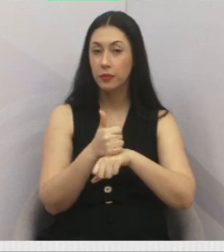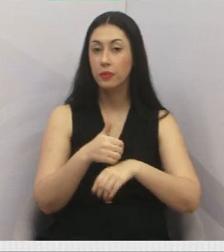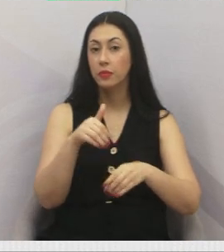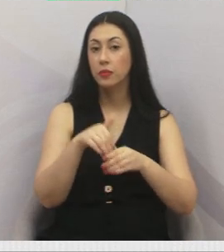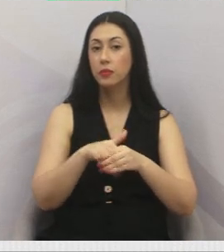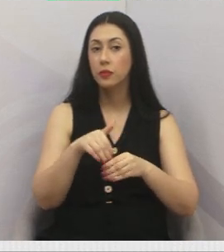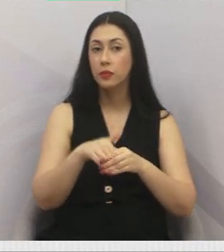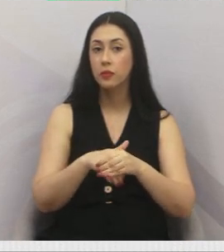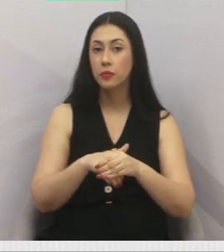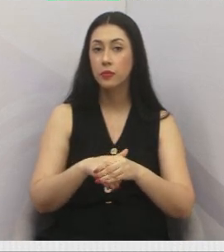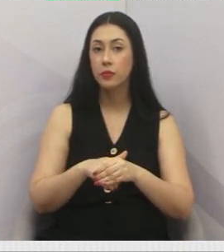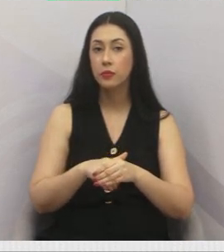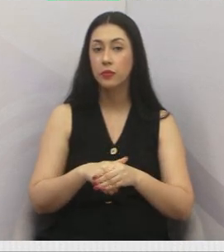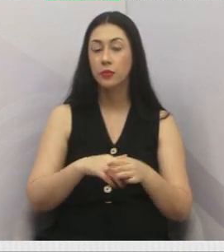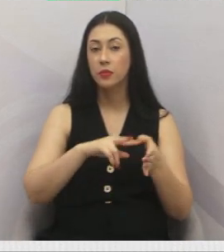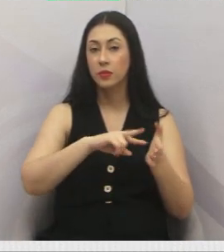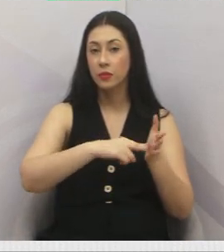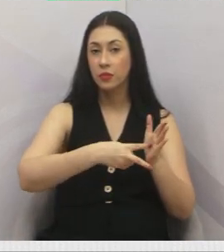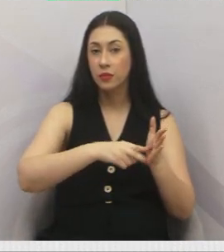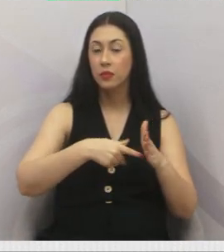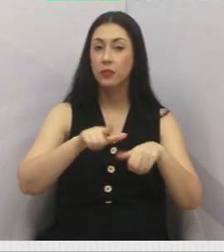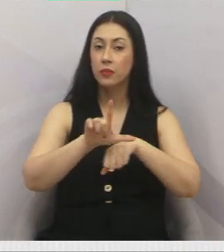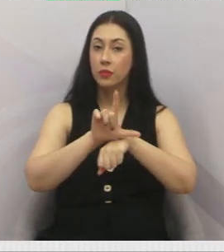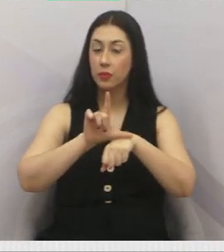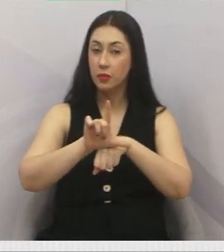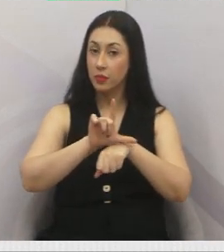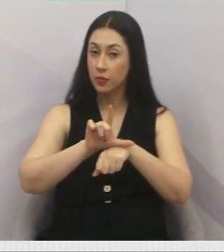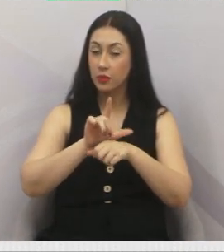voto para Sincomércio Jacareí.